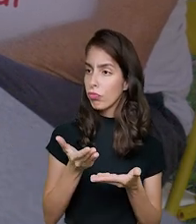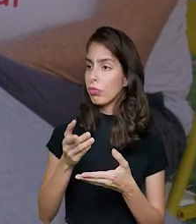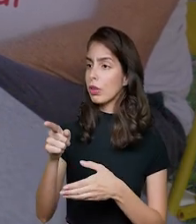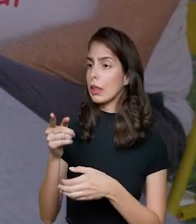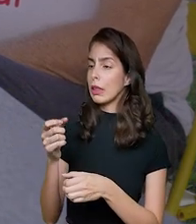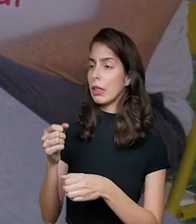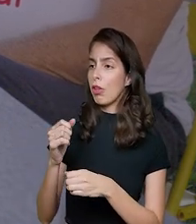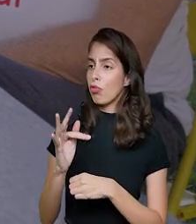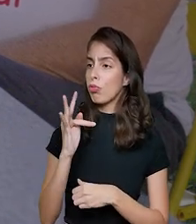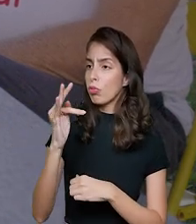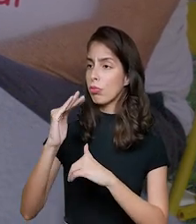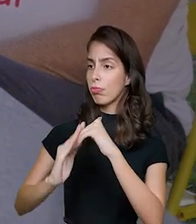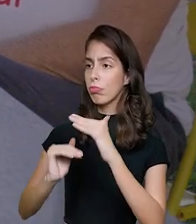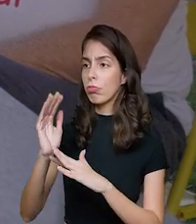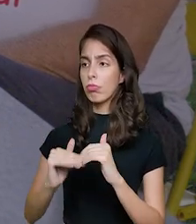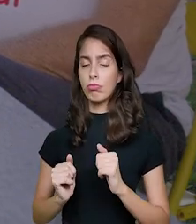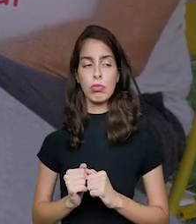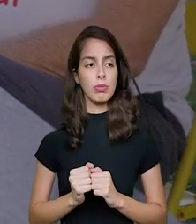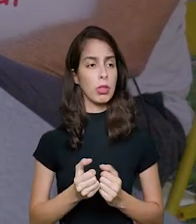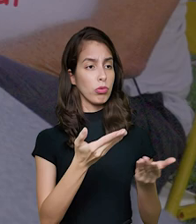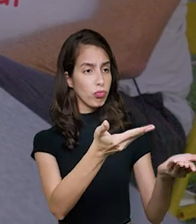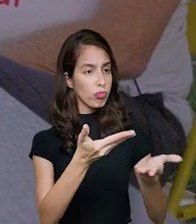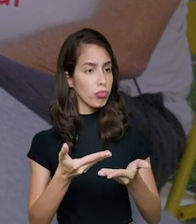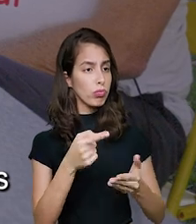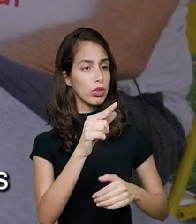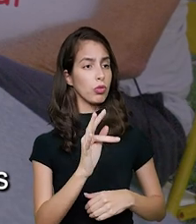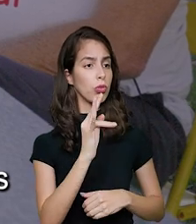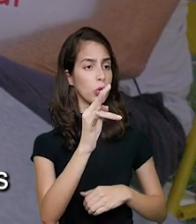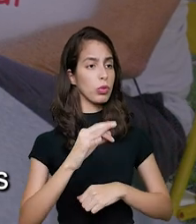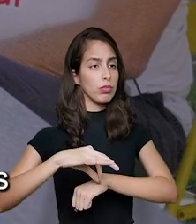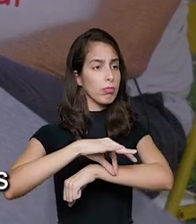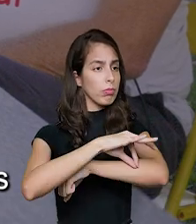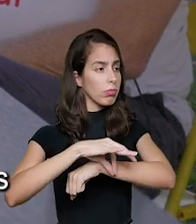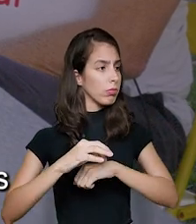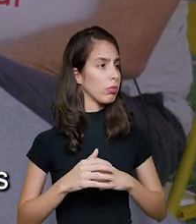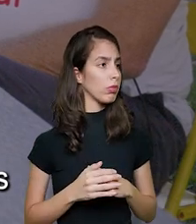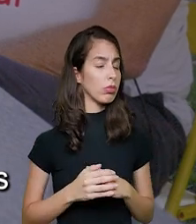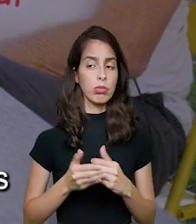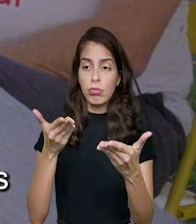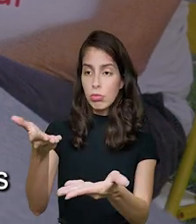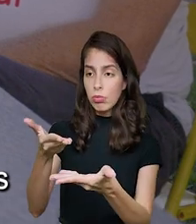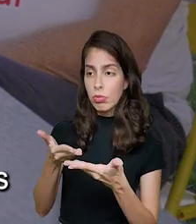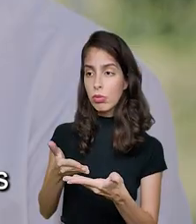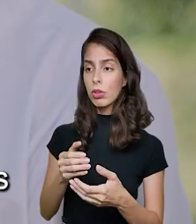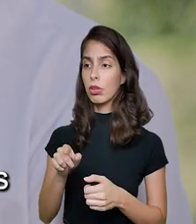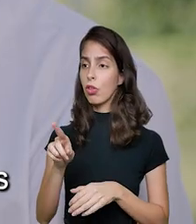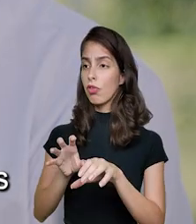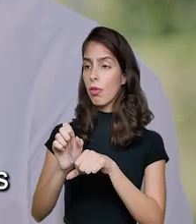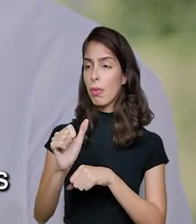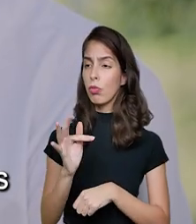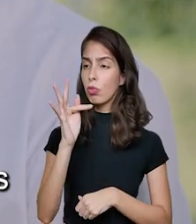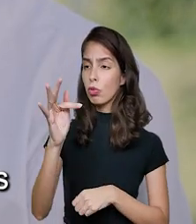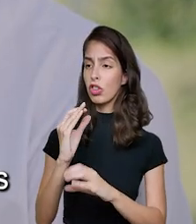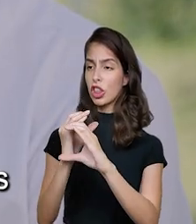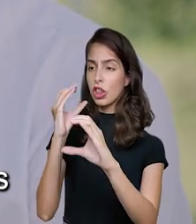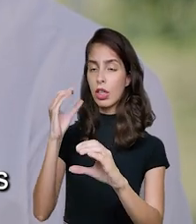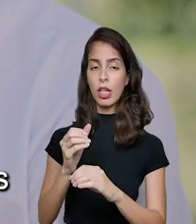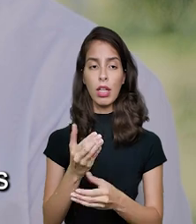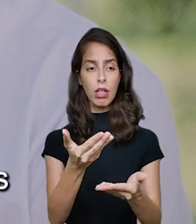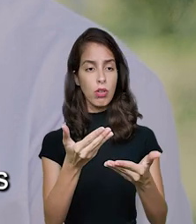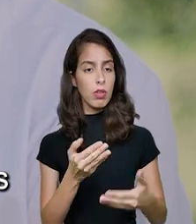agricultor uma agricultura orgânica eh nós podemos formar os técnicos tecnólogos os engenheiros os